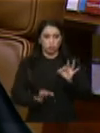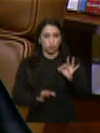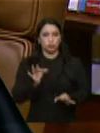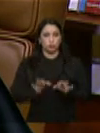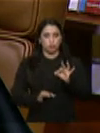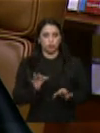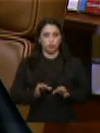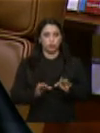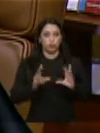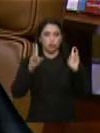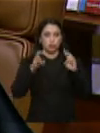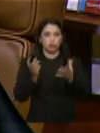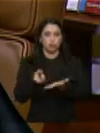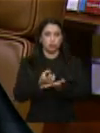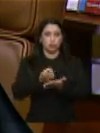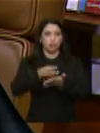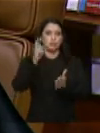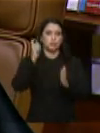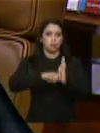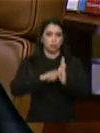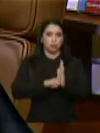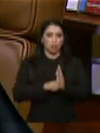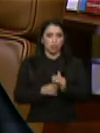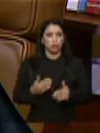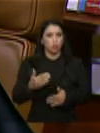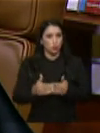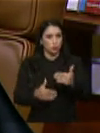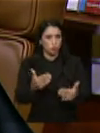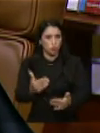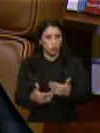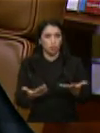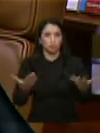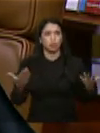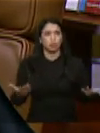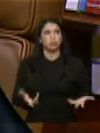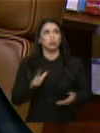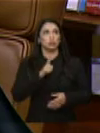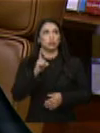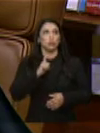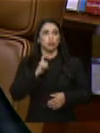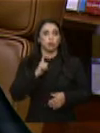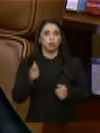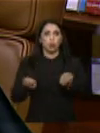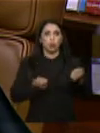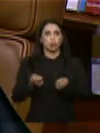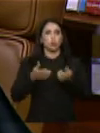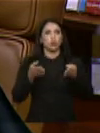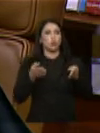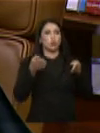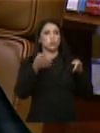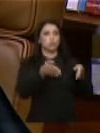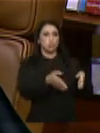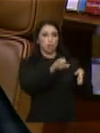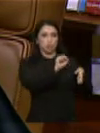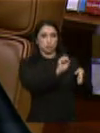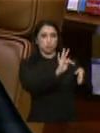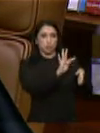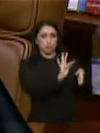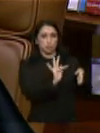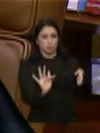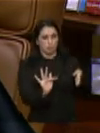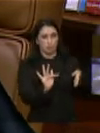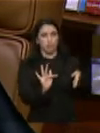natureza continuada, notadamente diante de julgamento em controle concentrado pelo Supremo Tribunal